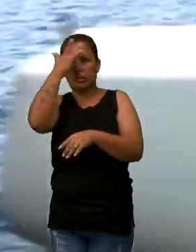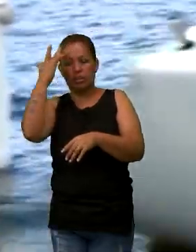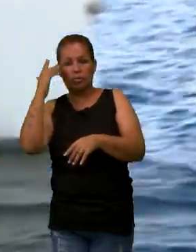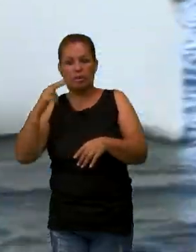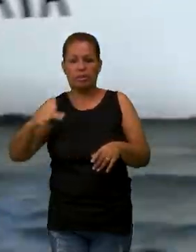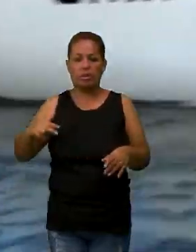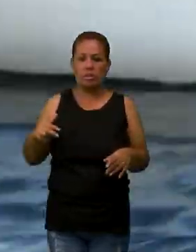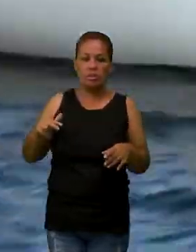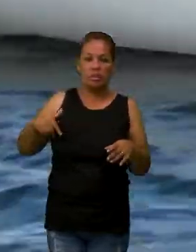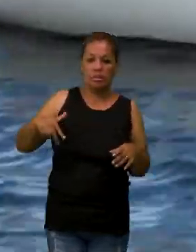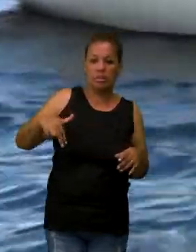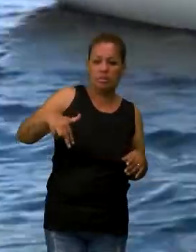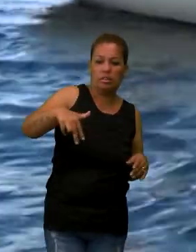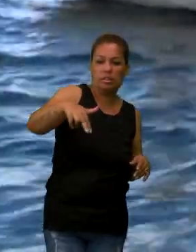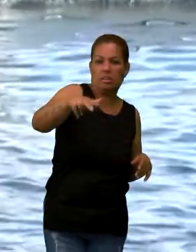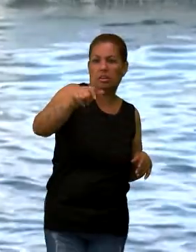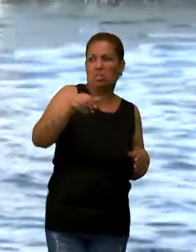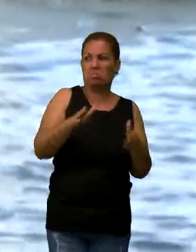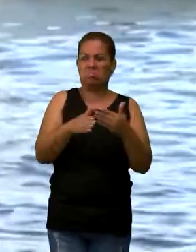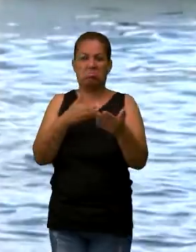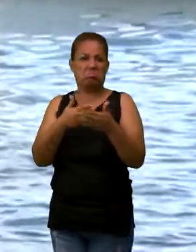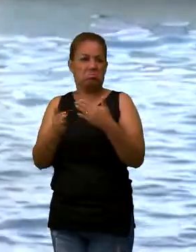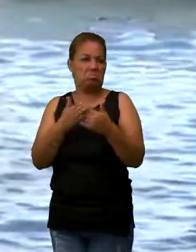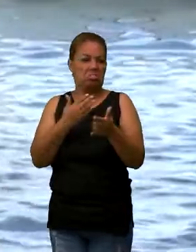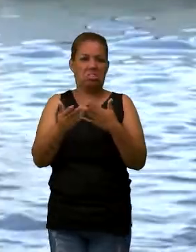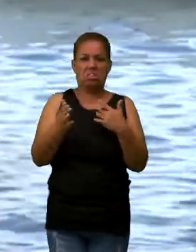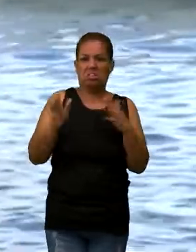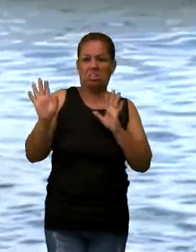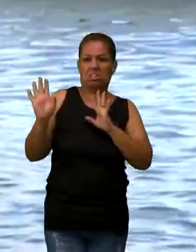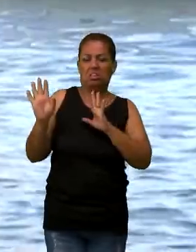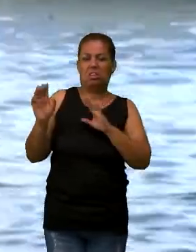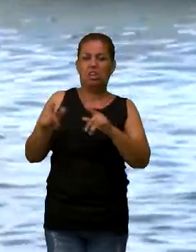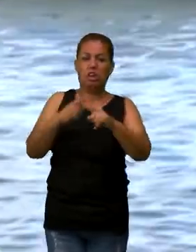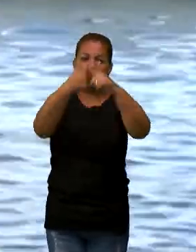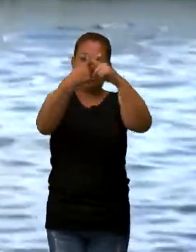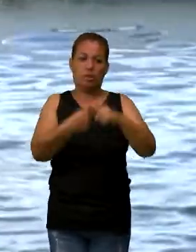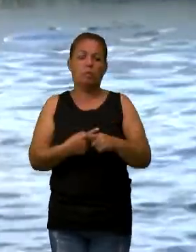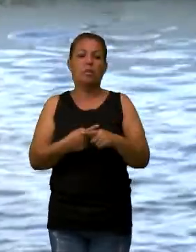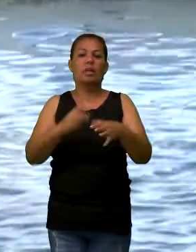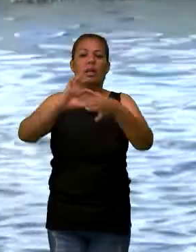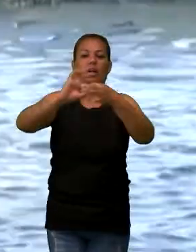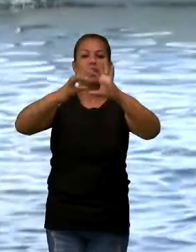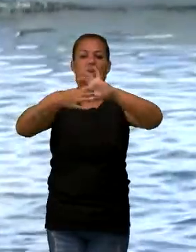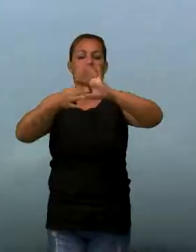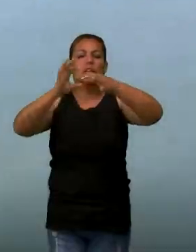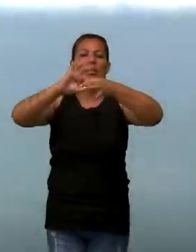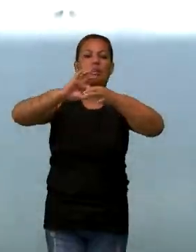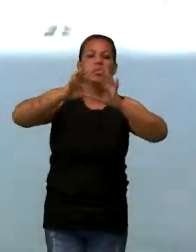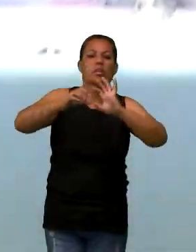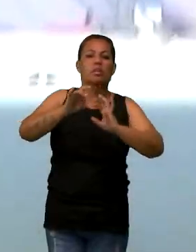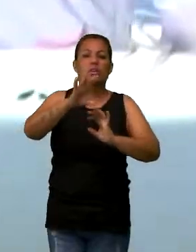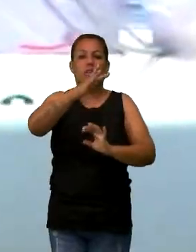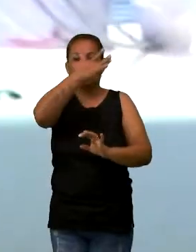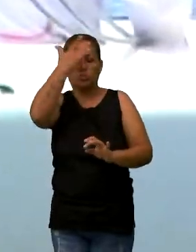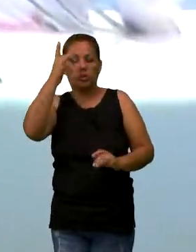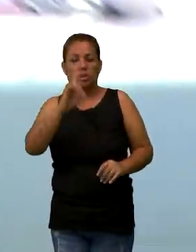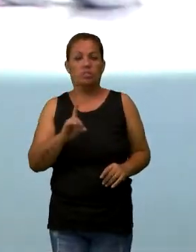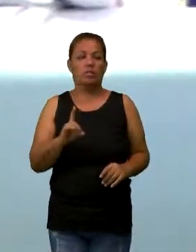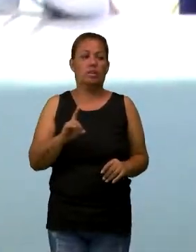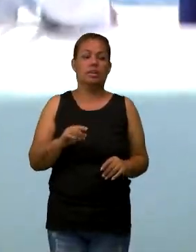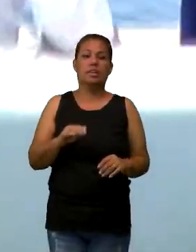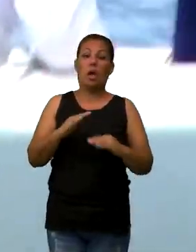andam num são deficientes é por que não nós temos os campeonatos paraolímpicos que são só de deficientes